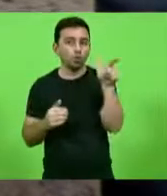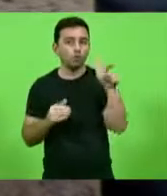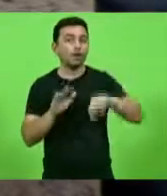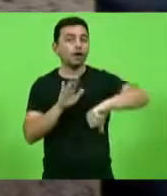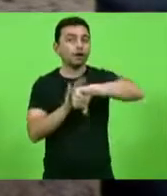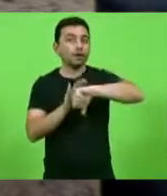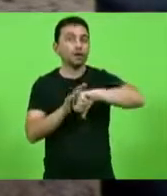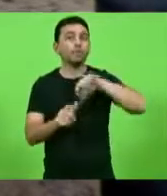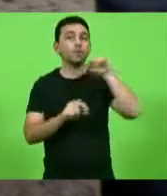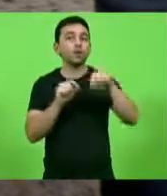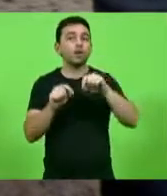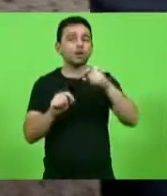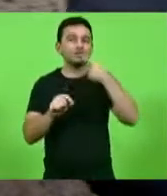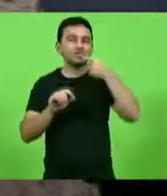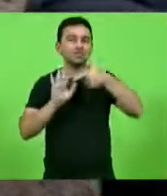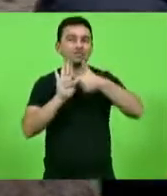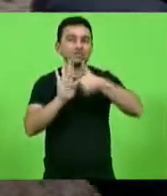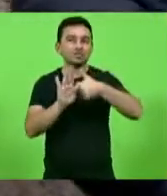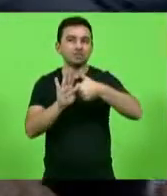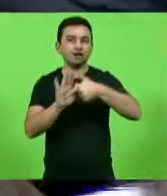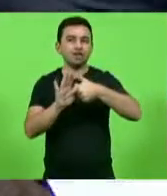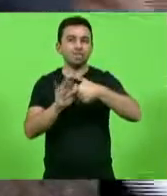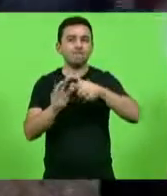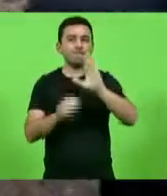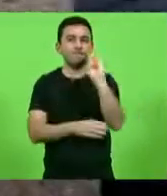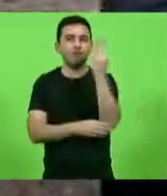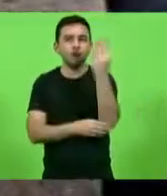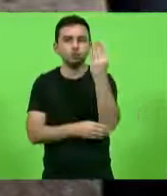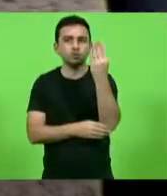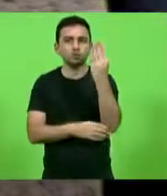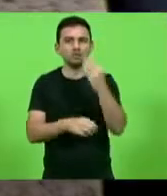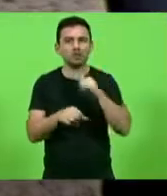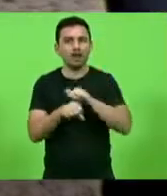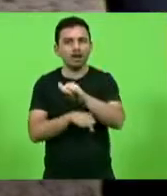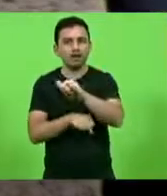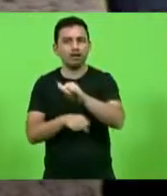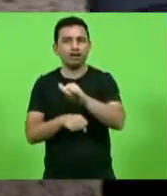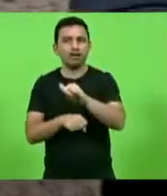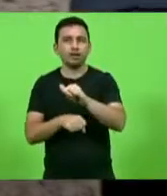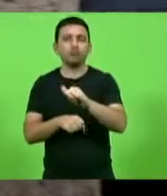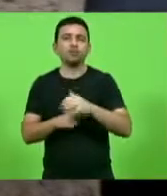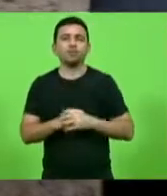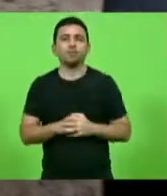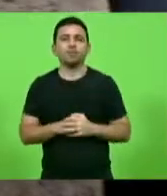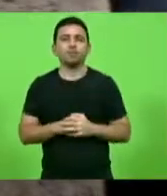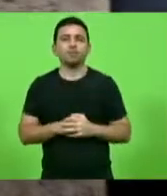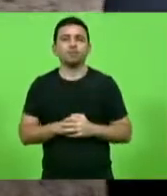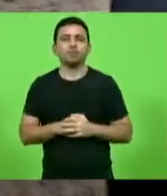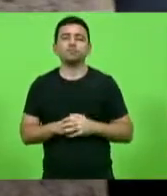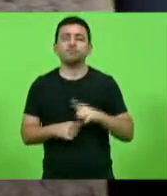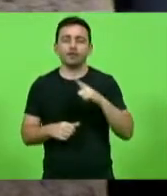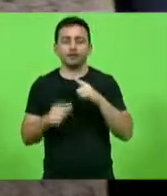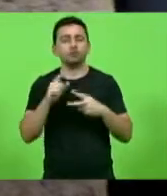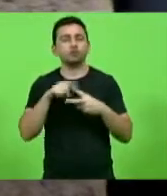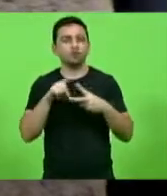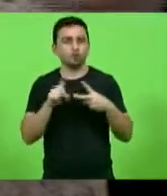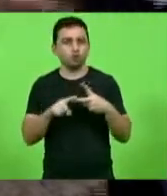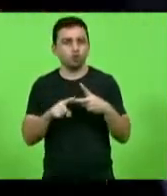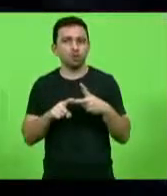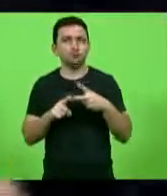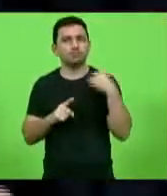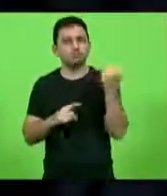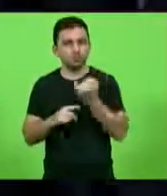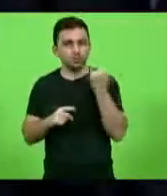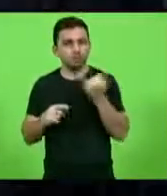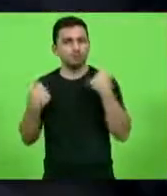o crime de denúncia caluniosa, que pode acontecer por vingança, por chantagem, enfim. São dois assuntos muito importantes que devem